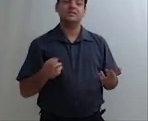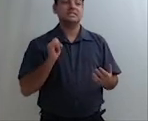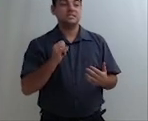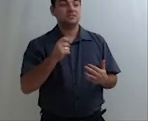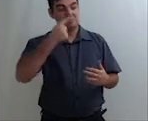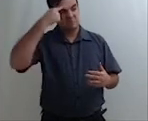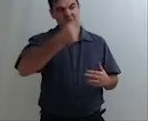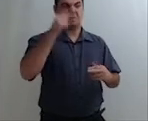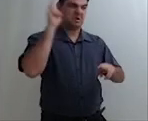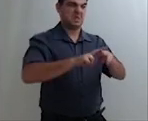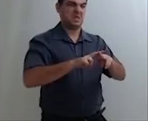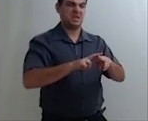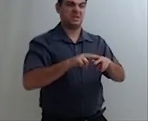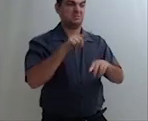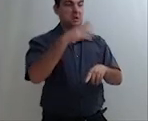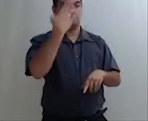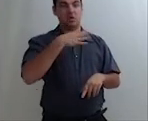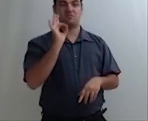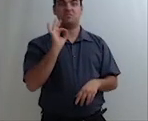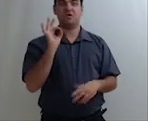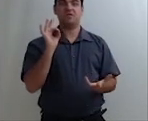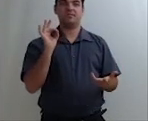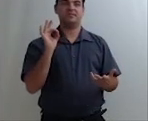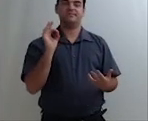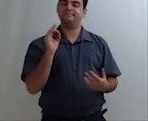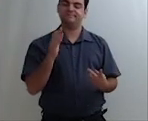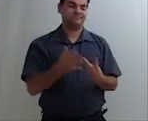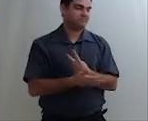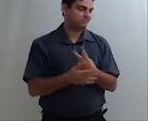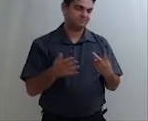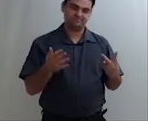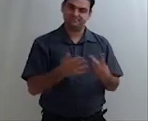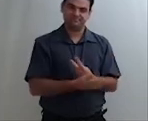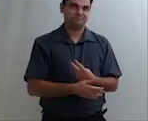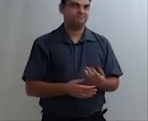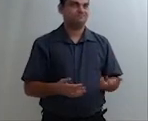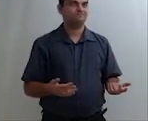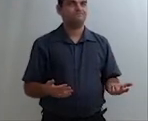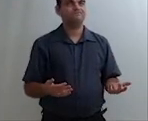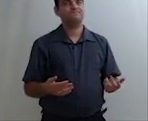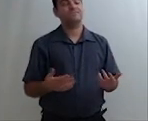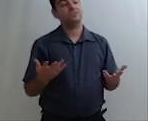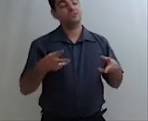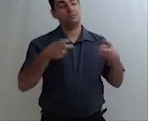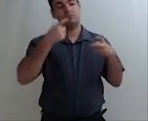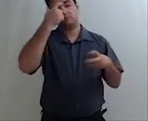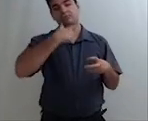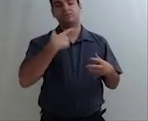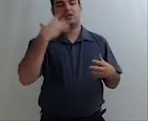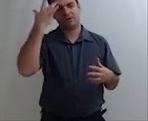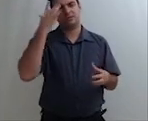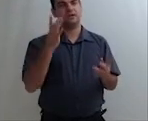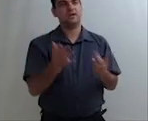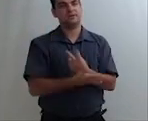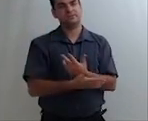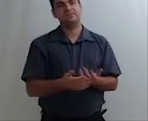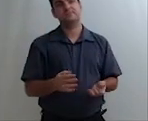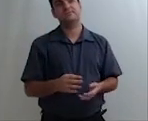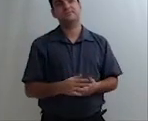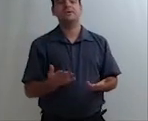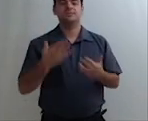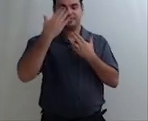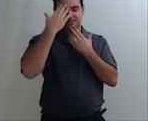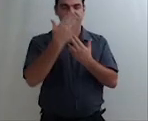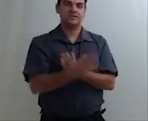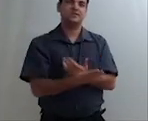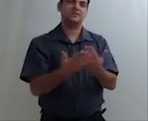é injustiça né uma condenação baseada num elemento tão frágil é injustiça e com isso eu agradeço muito